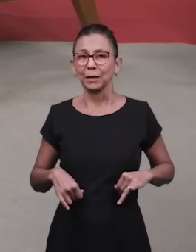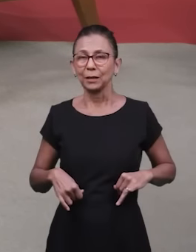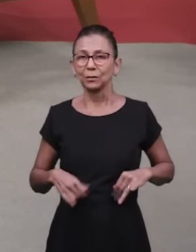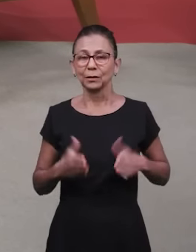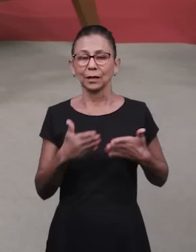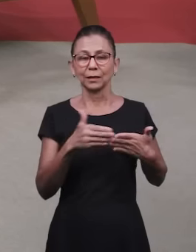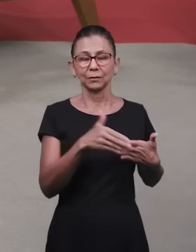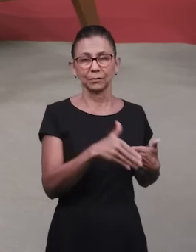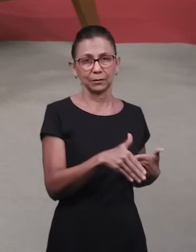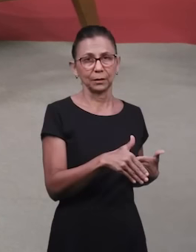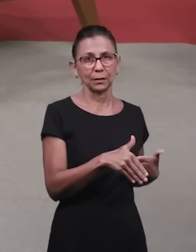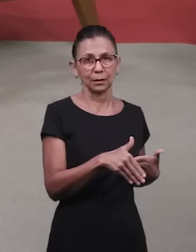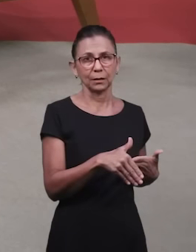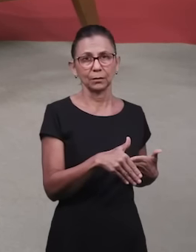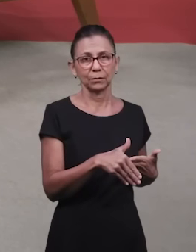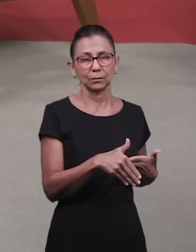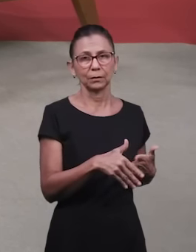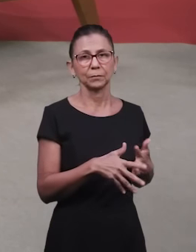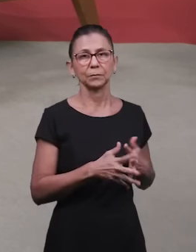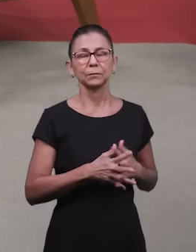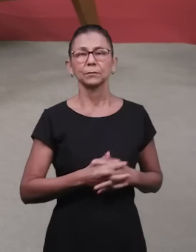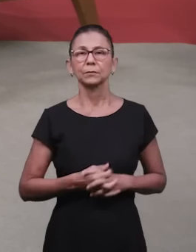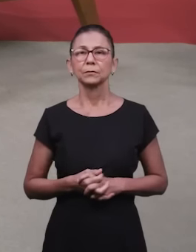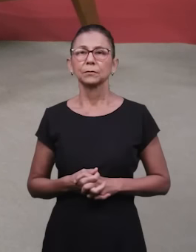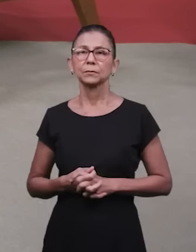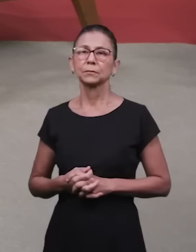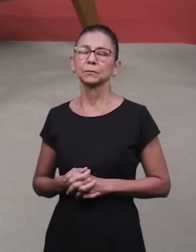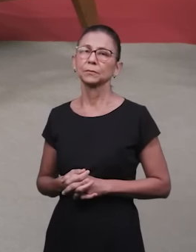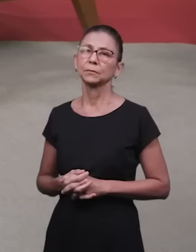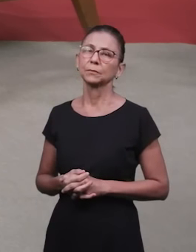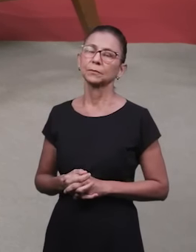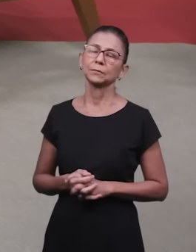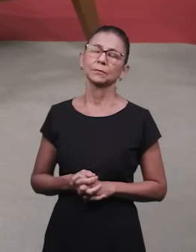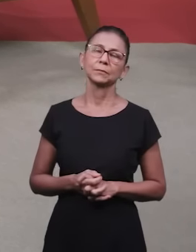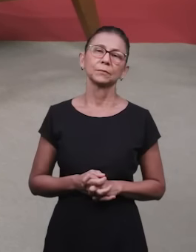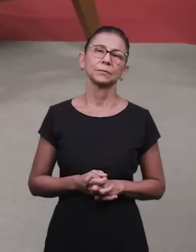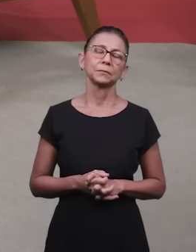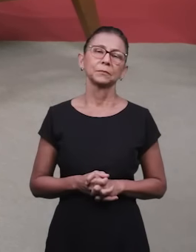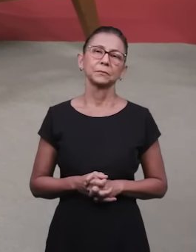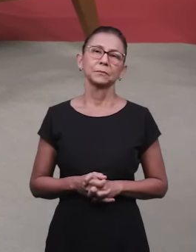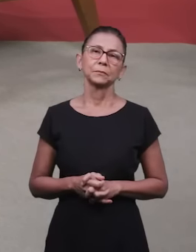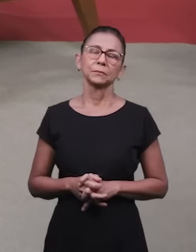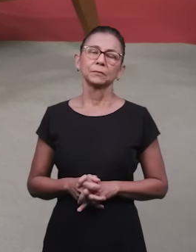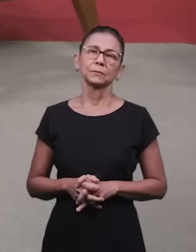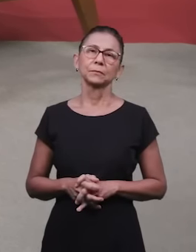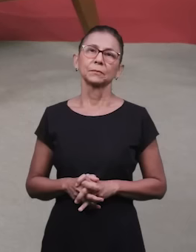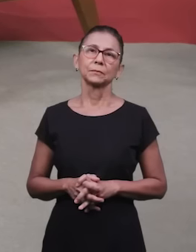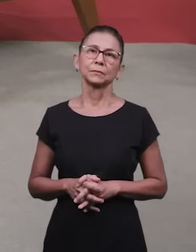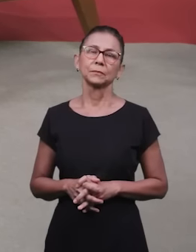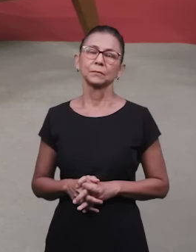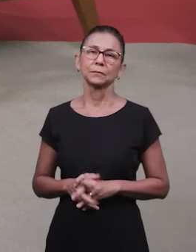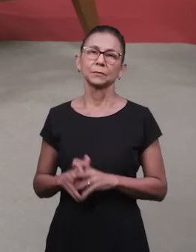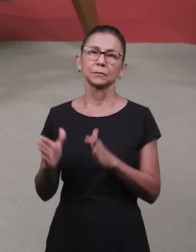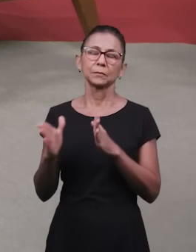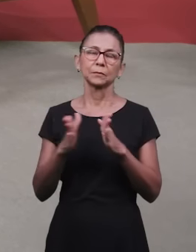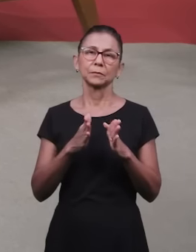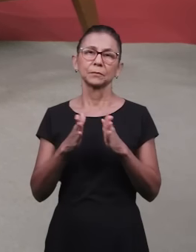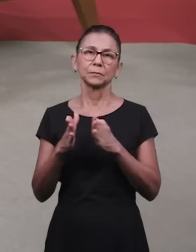ter... há um texto da Bíblia que diz assim, né? O tempo da sua visitação, né? Quer dizer, ela não reconheceu o tempo da sua